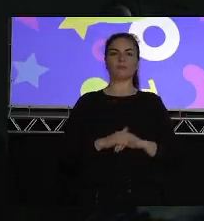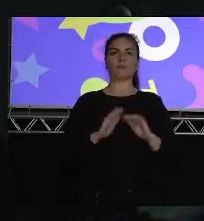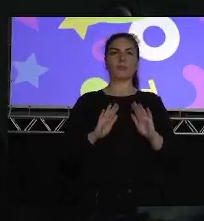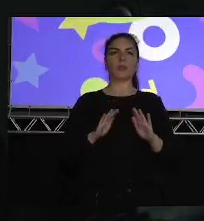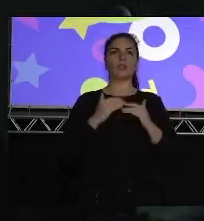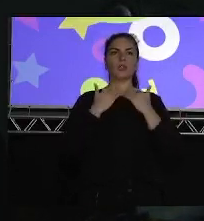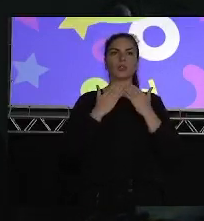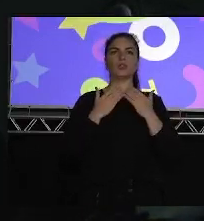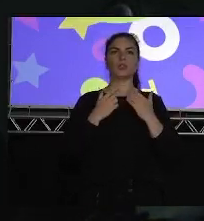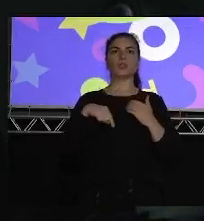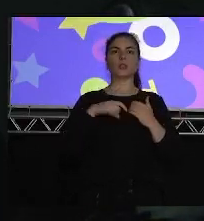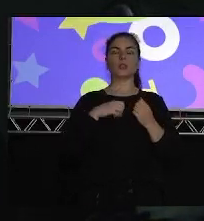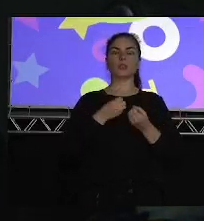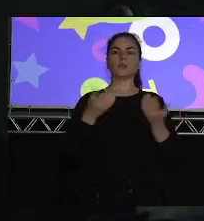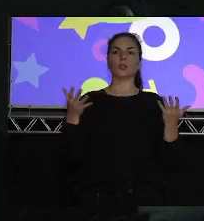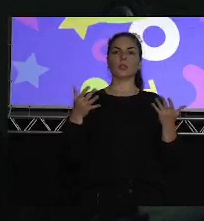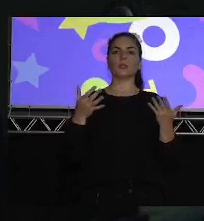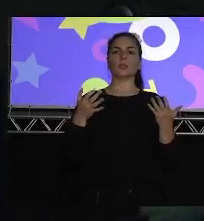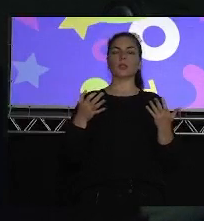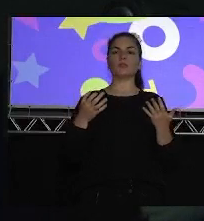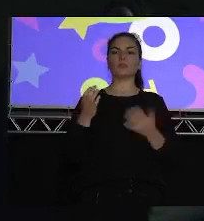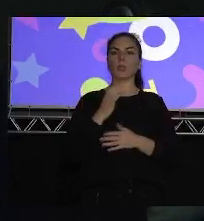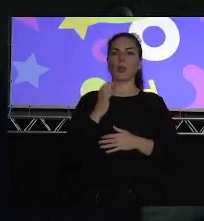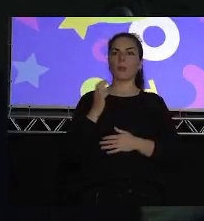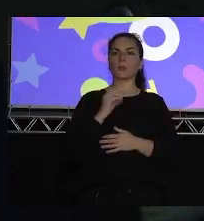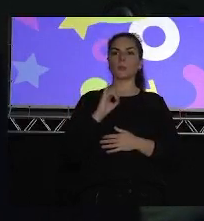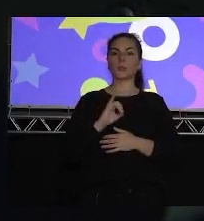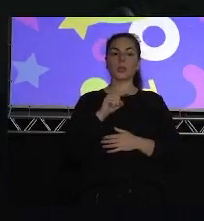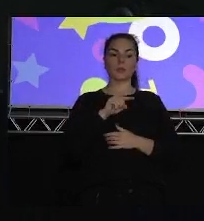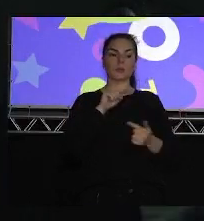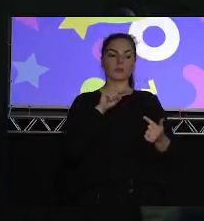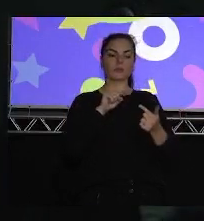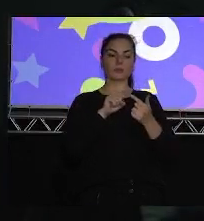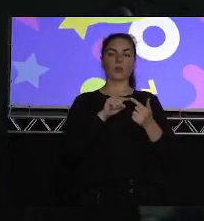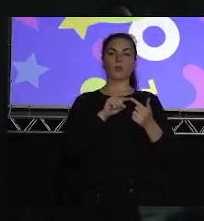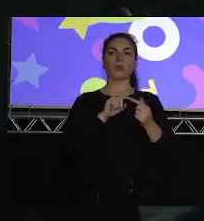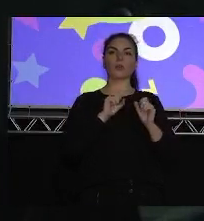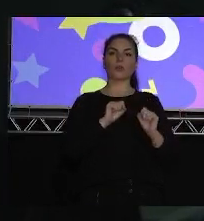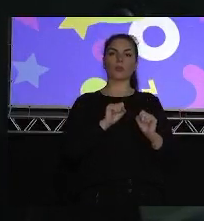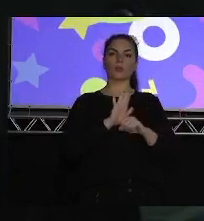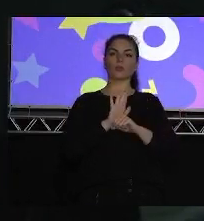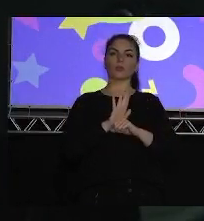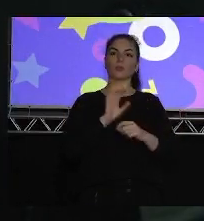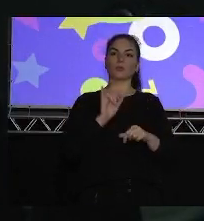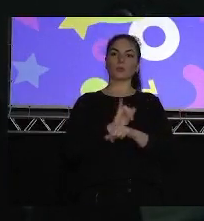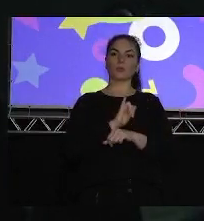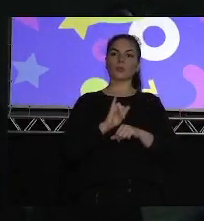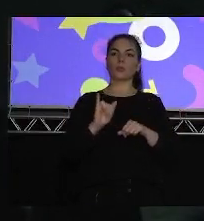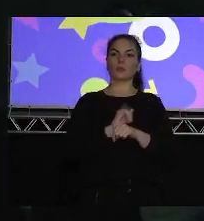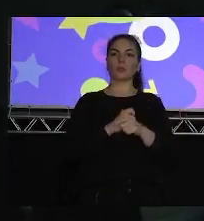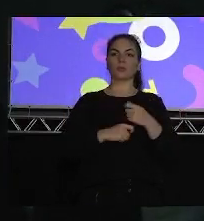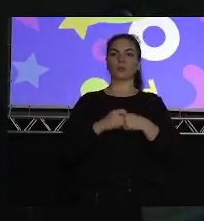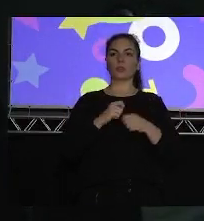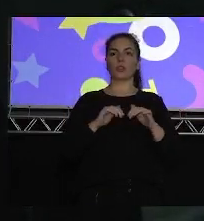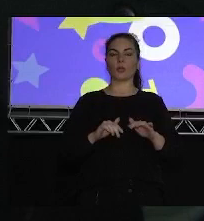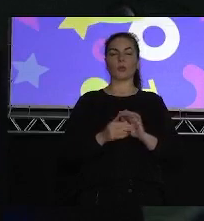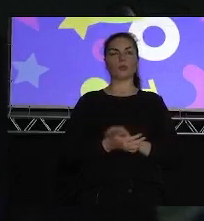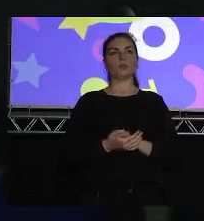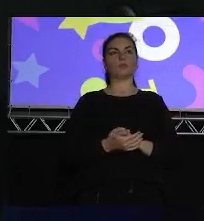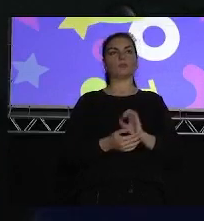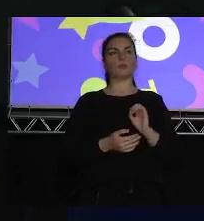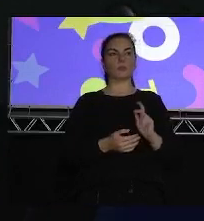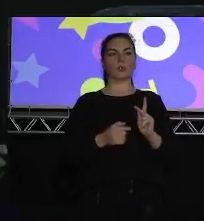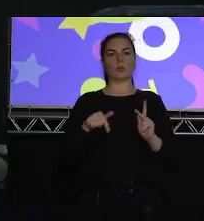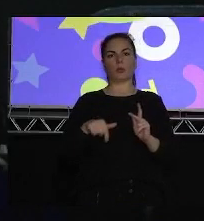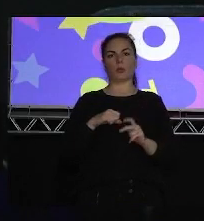fornecer solução rapidamente se essa não estiver alinhada ou posso contribuir para os objetivos estratégicos do negócio. Quer dizer, a gente tem Scrum